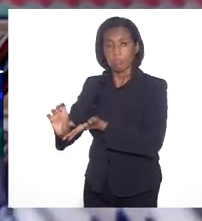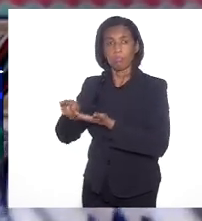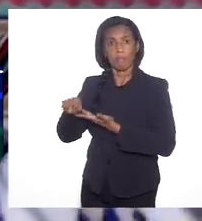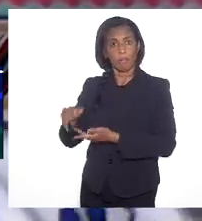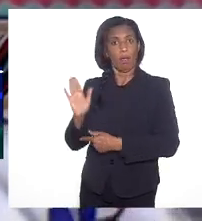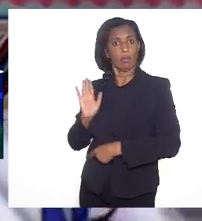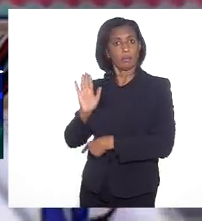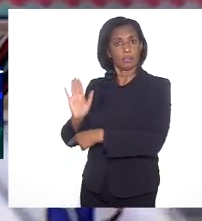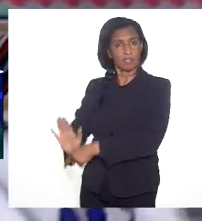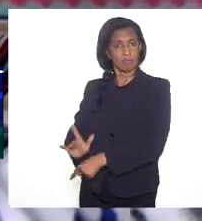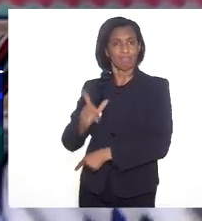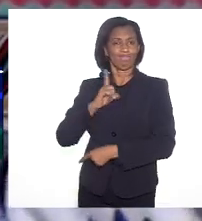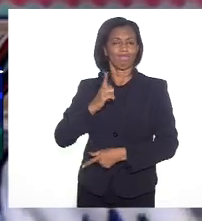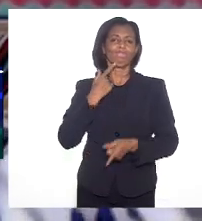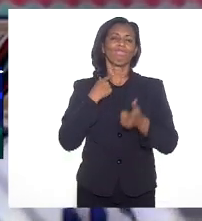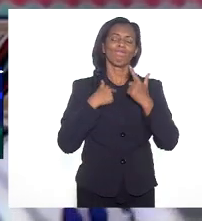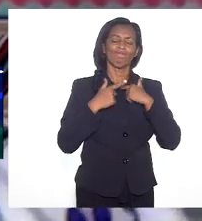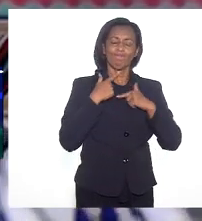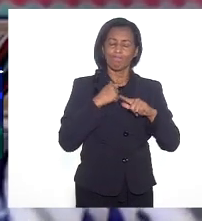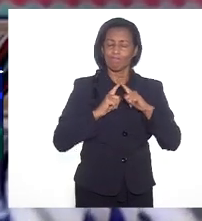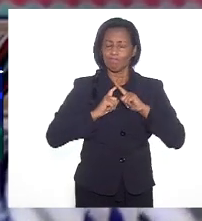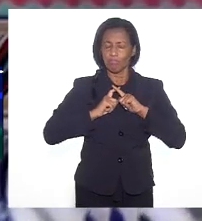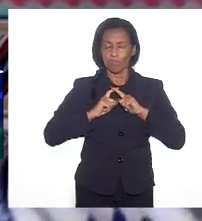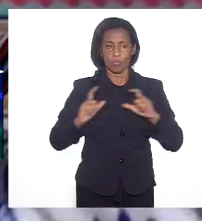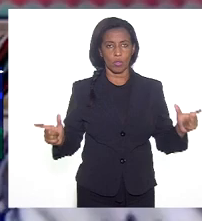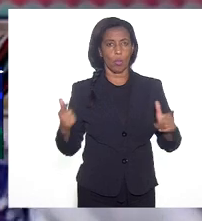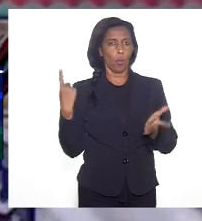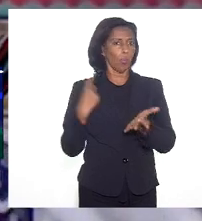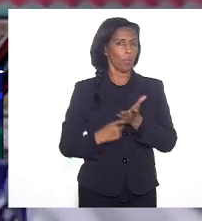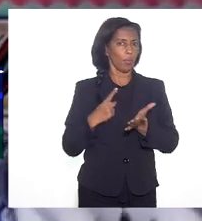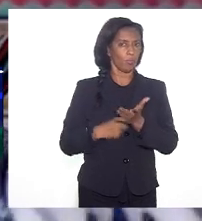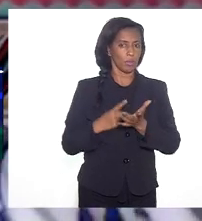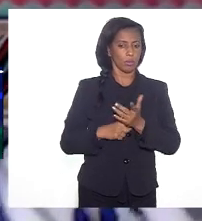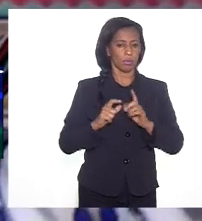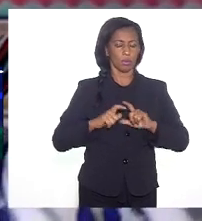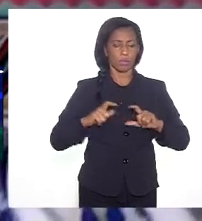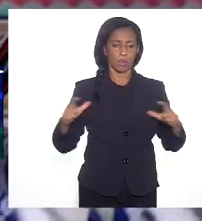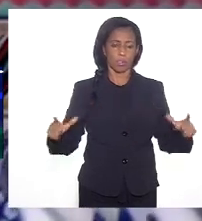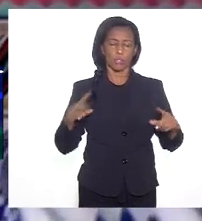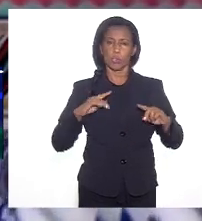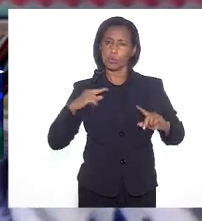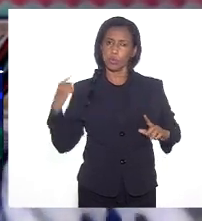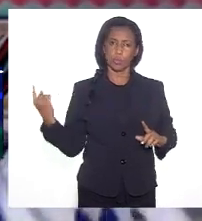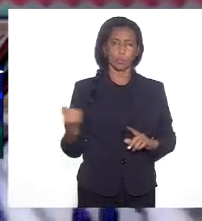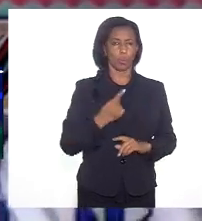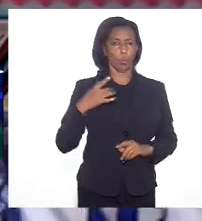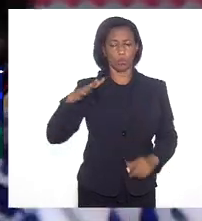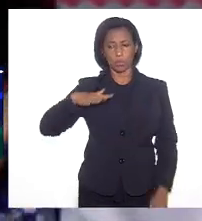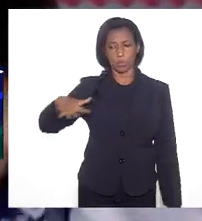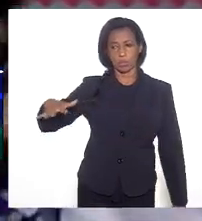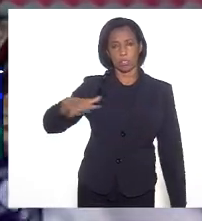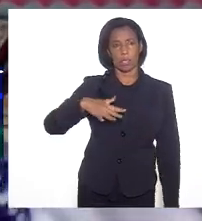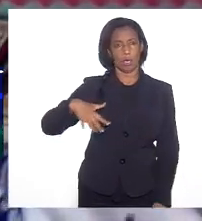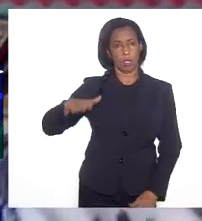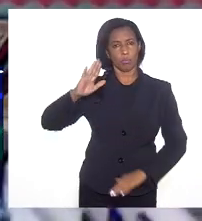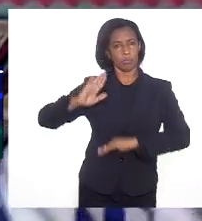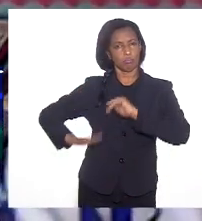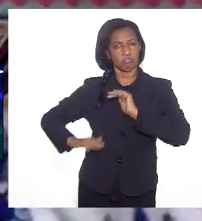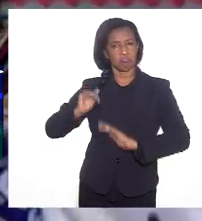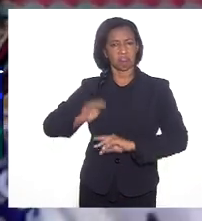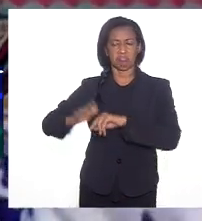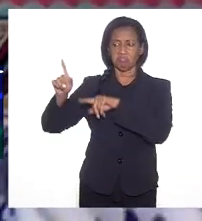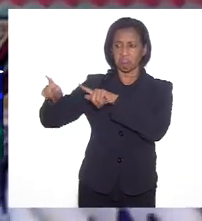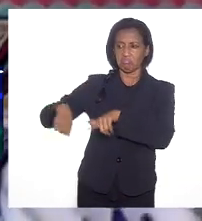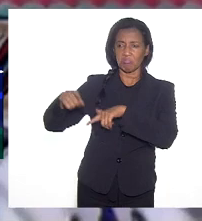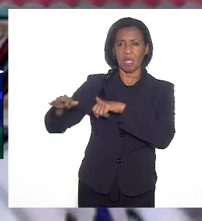um desejo enorme um comprometimento muito grande de todo esse campo dos agricultores e agricultoras